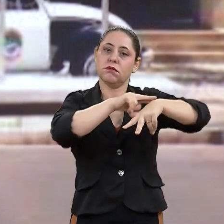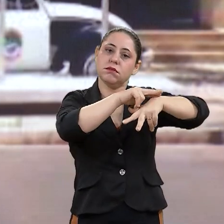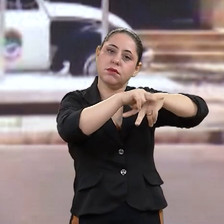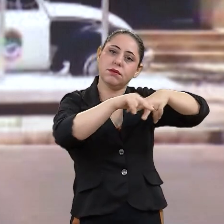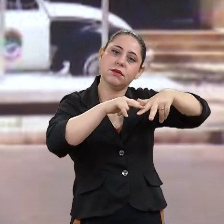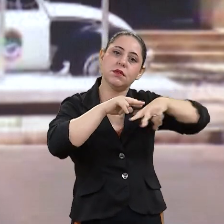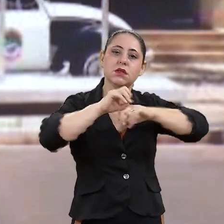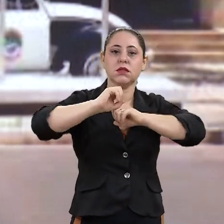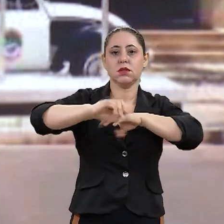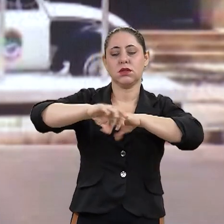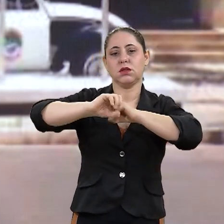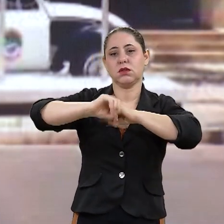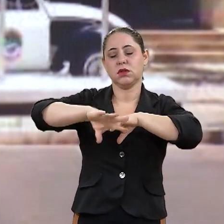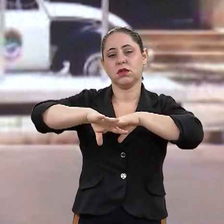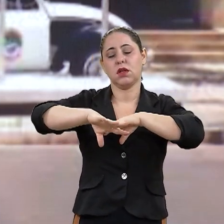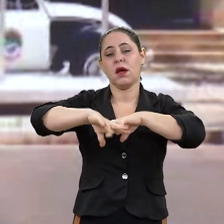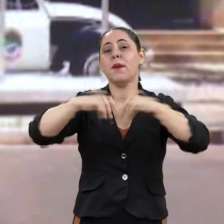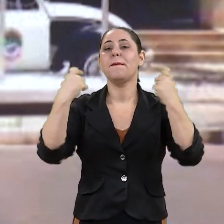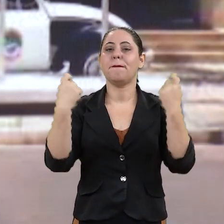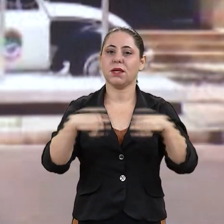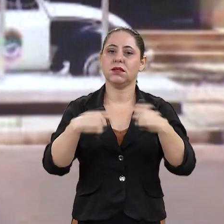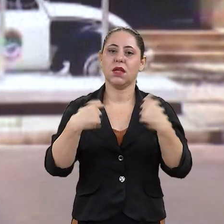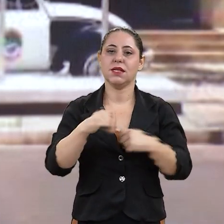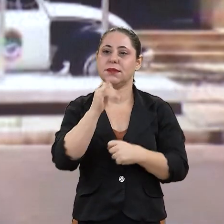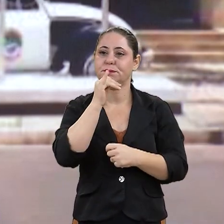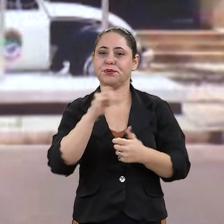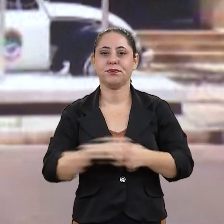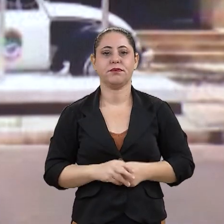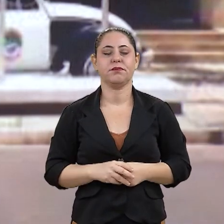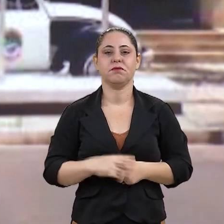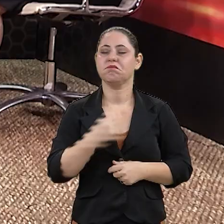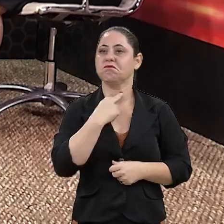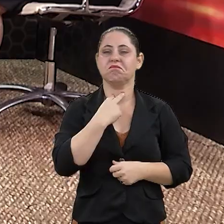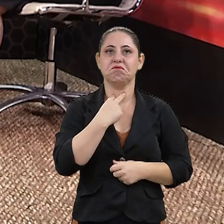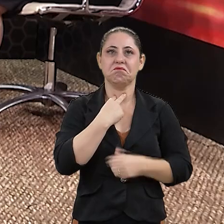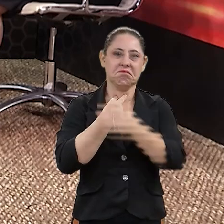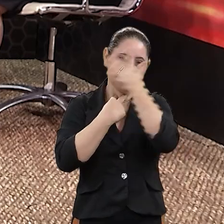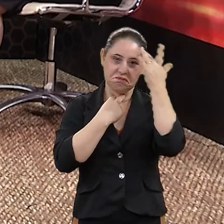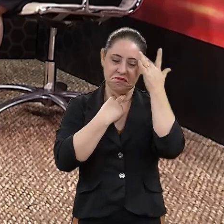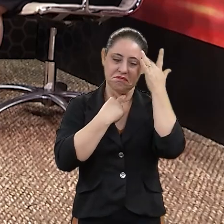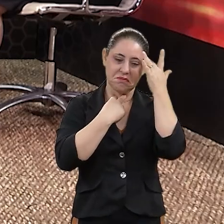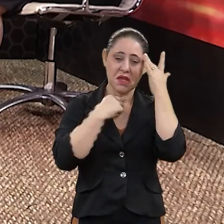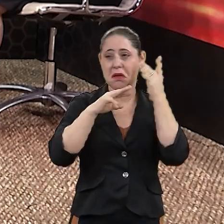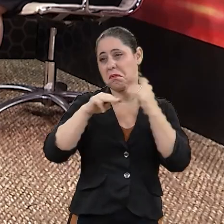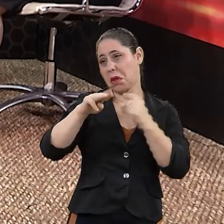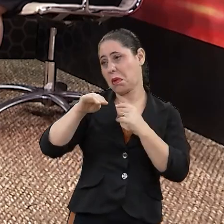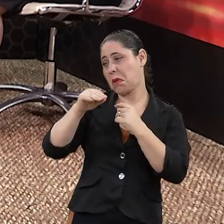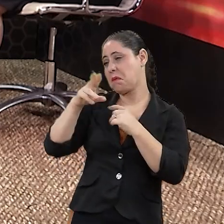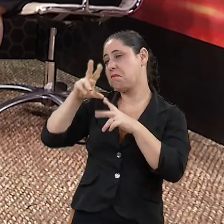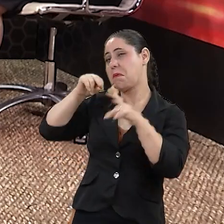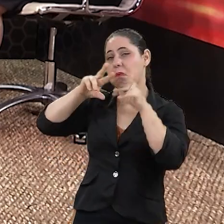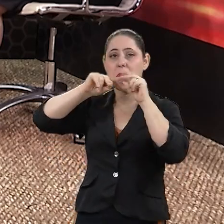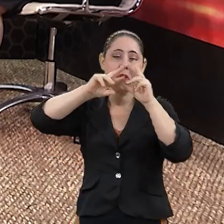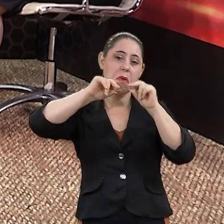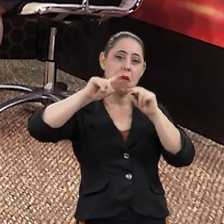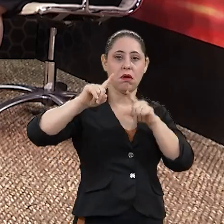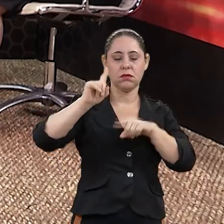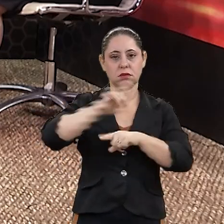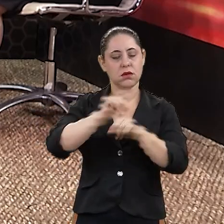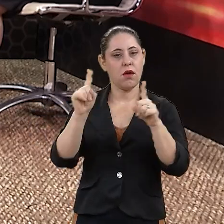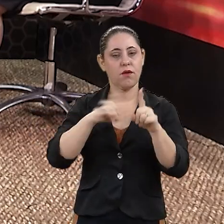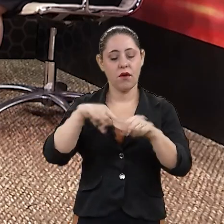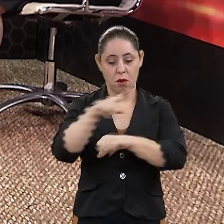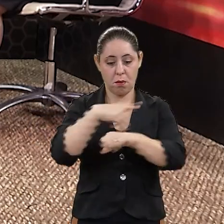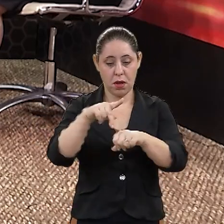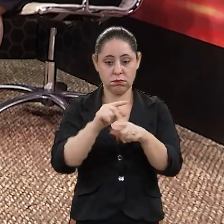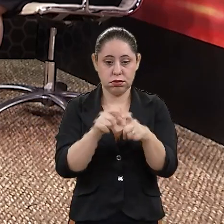sexista, tem que ter, as pessoas não podem achar que isso é mimimi, né? Nós vivemos num país que aumentou a